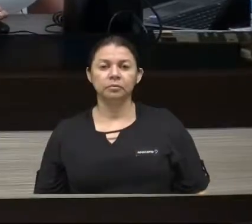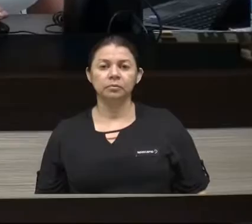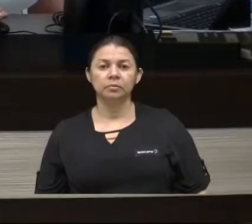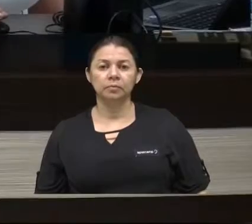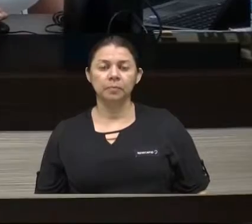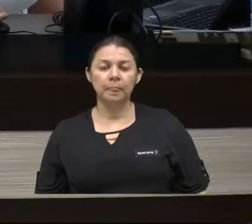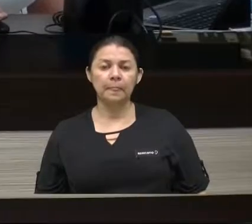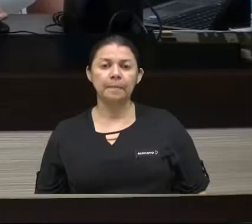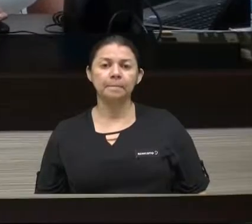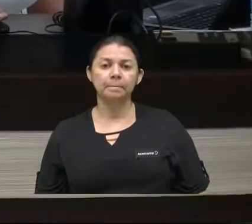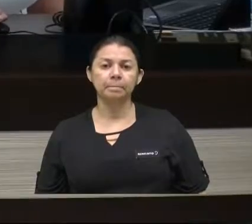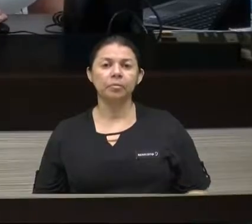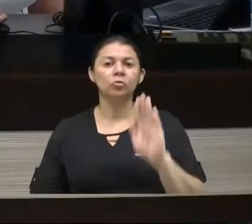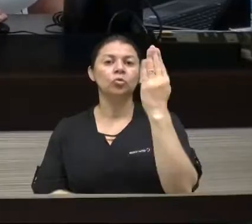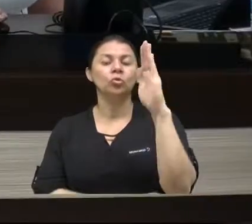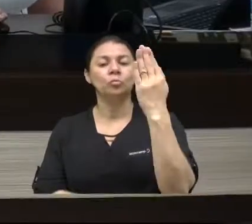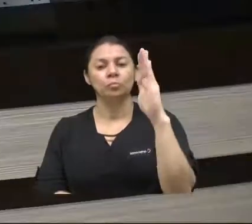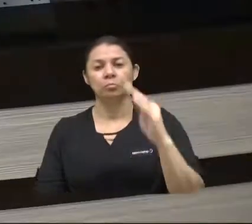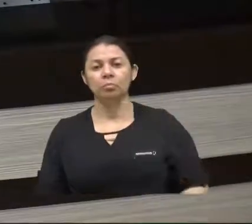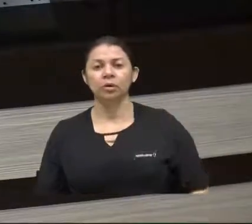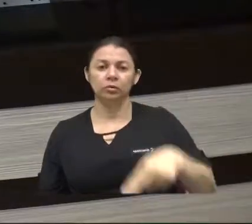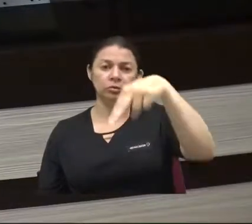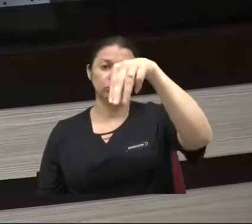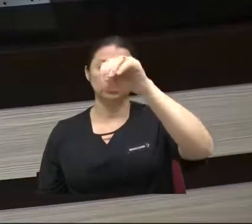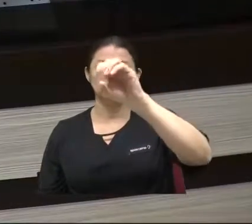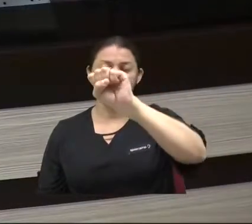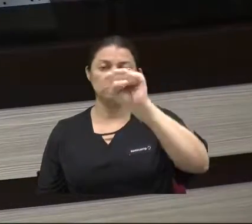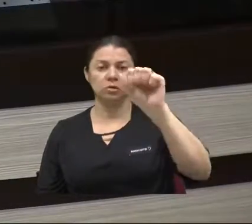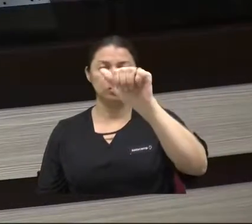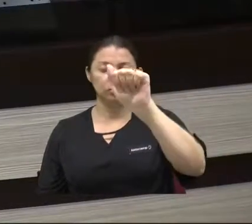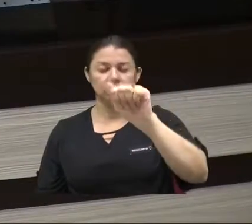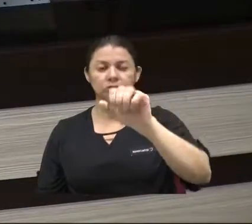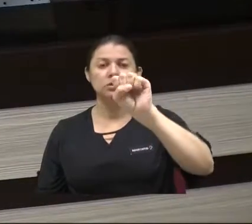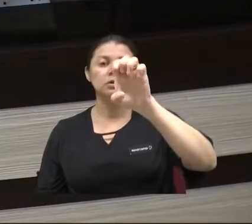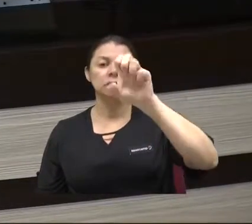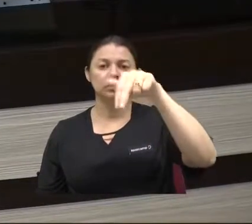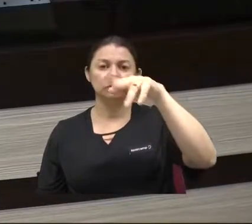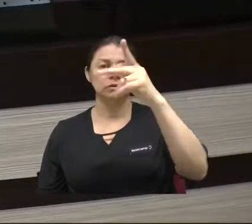Parque Nossa Senhora das Dores 3, inscrição cadastral